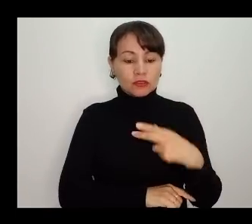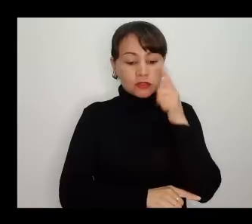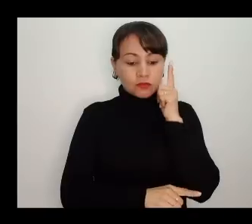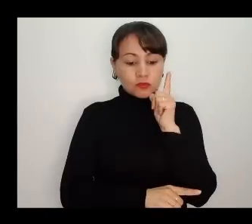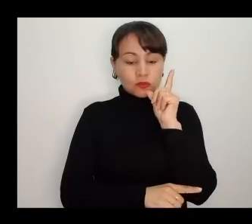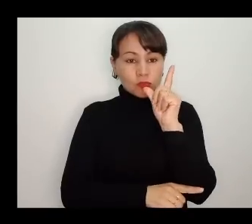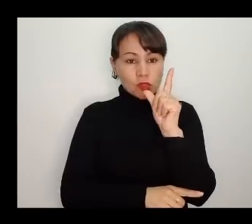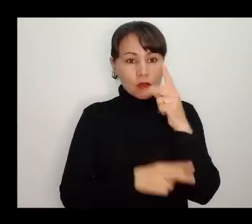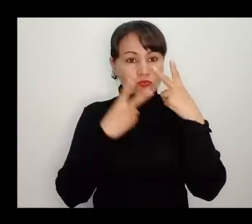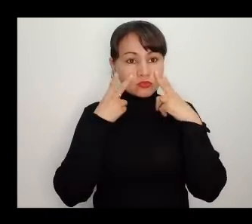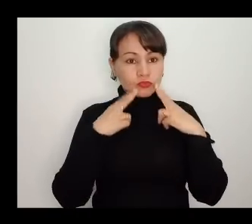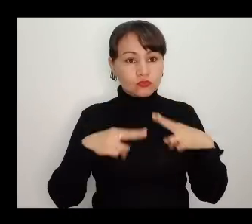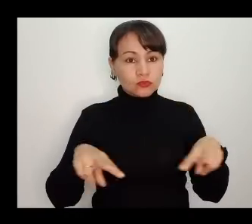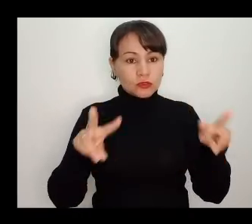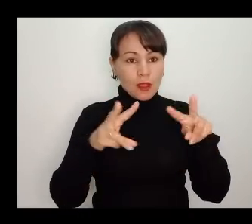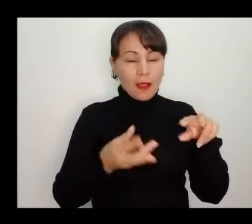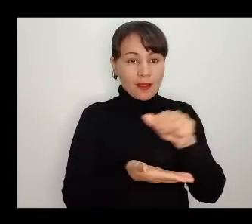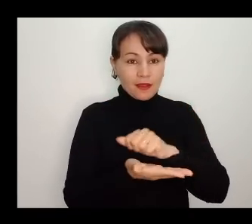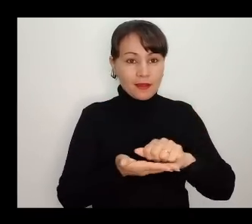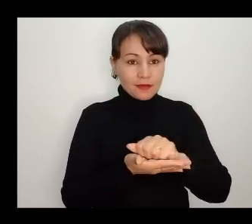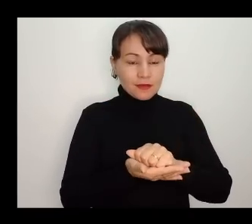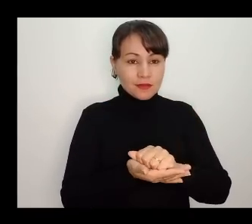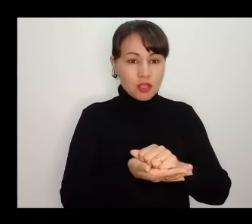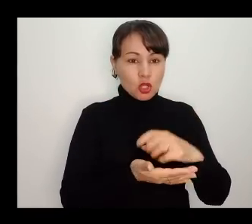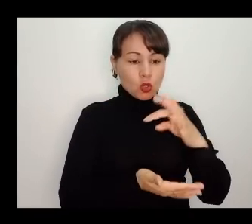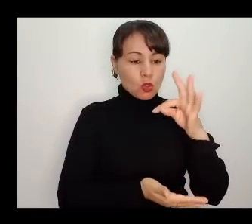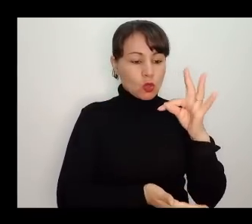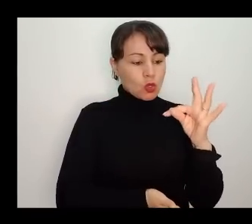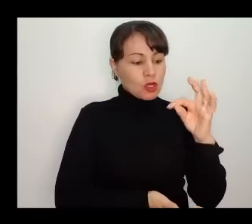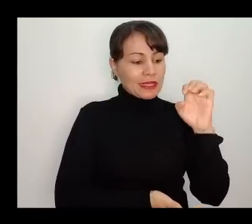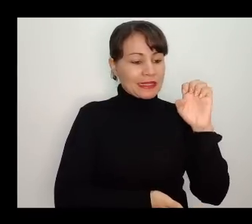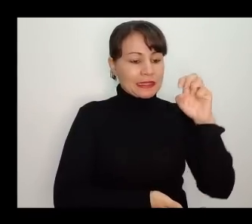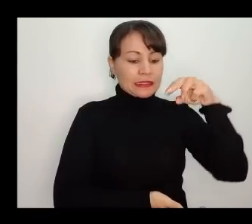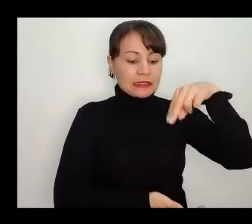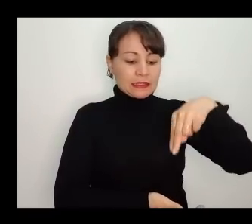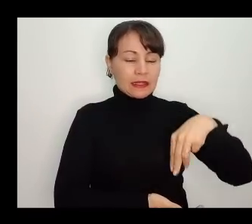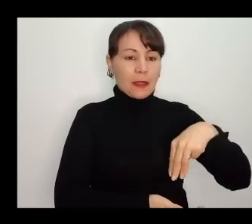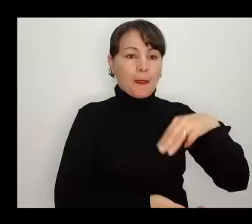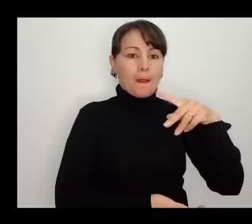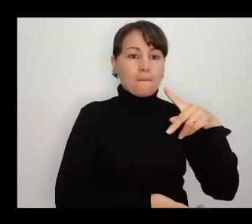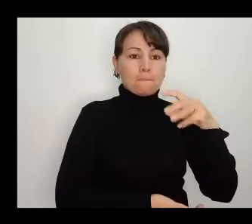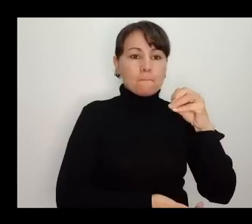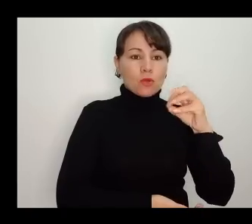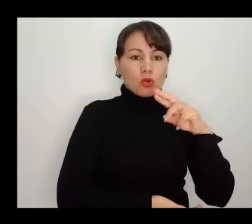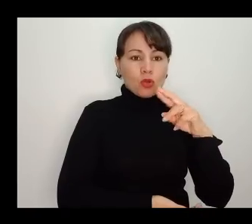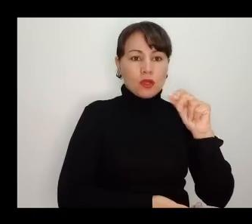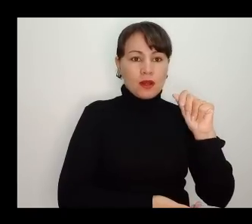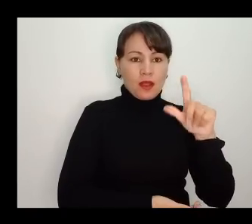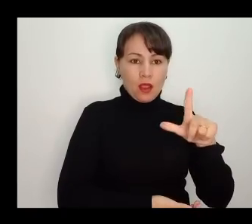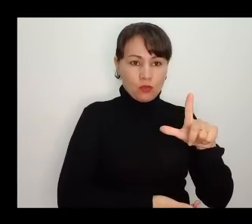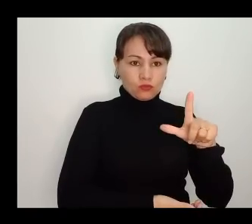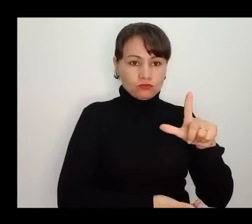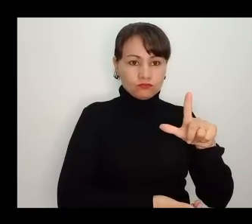conseguimos localizar a região temporal, que é essa região aqui,